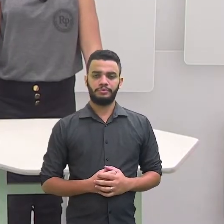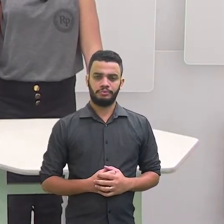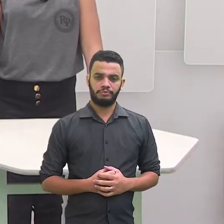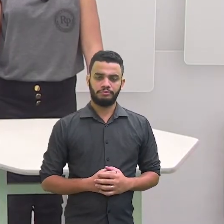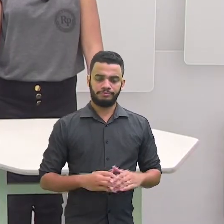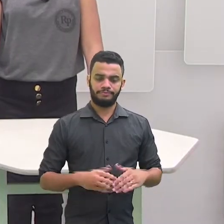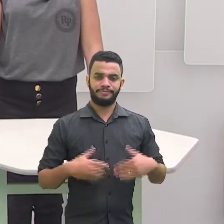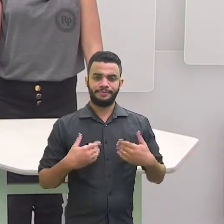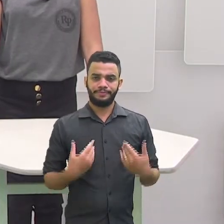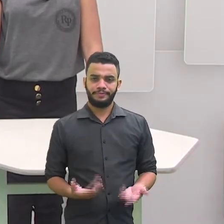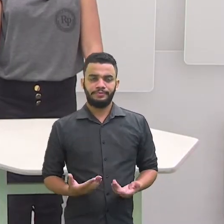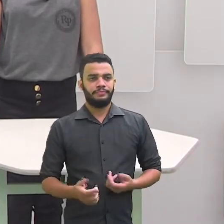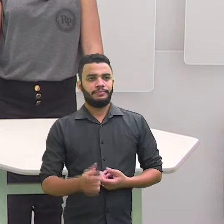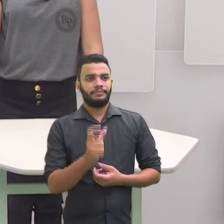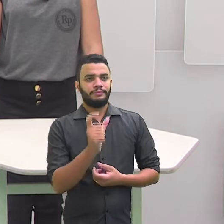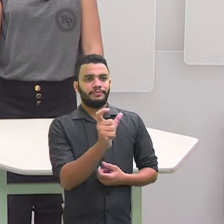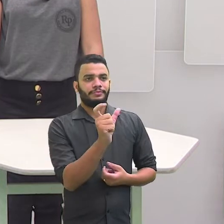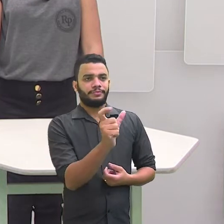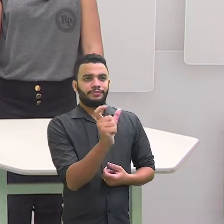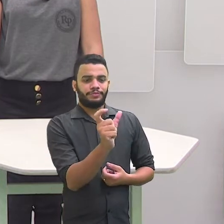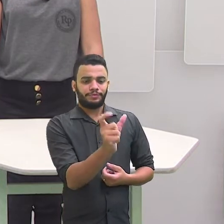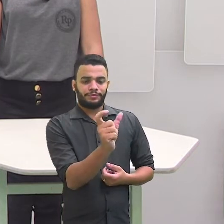E a sua palavra está...